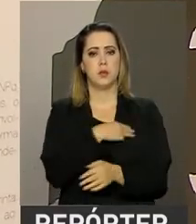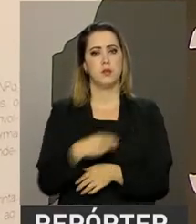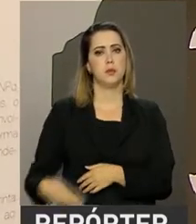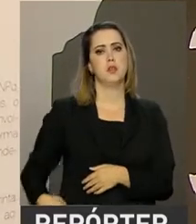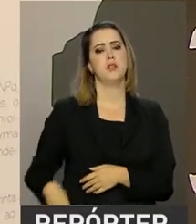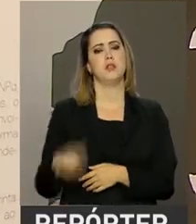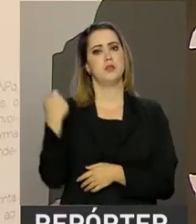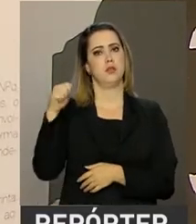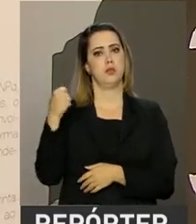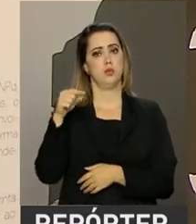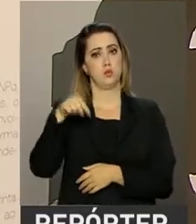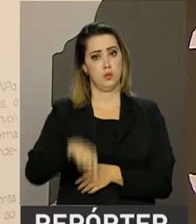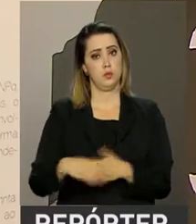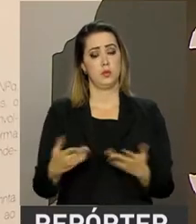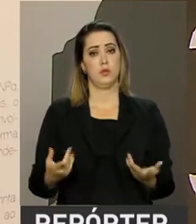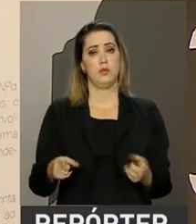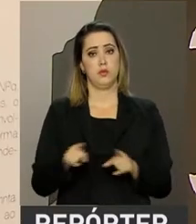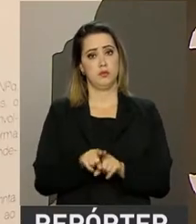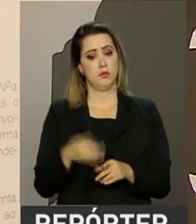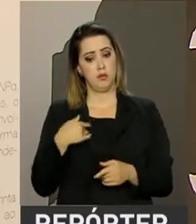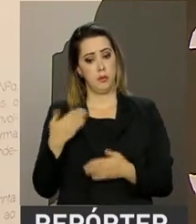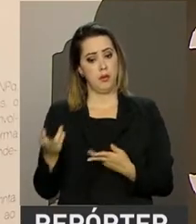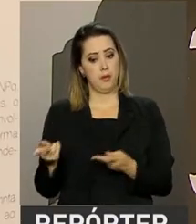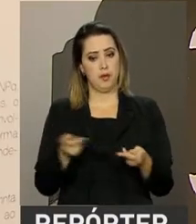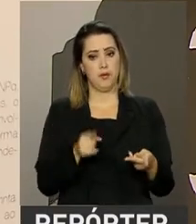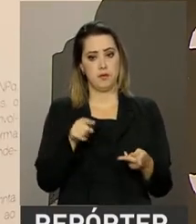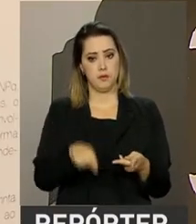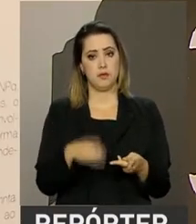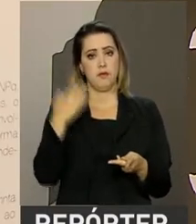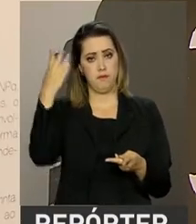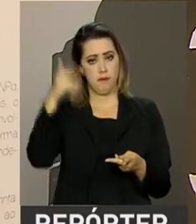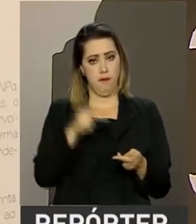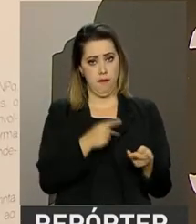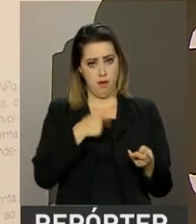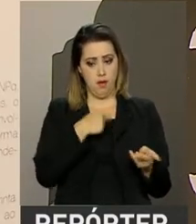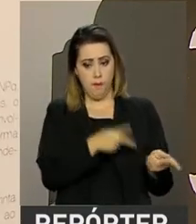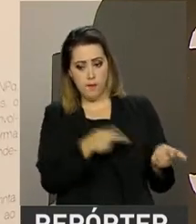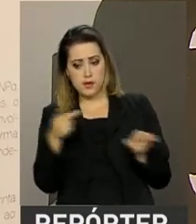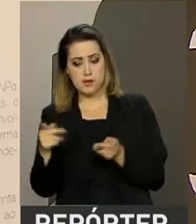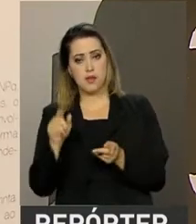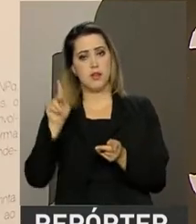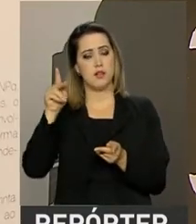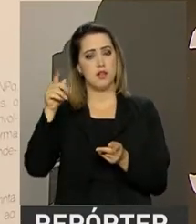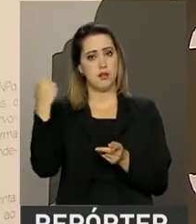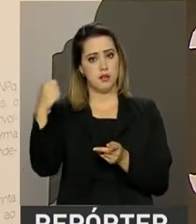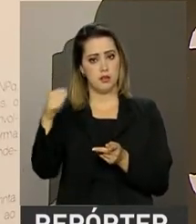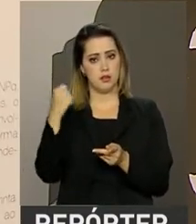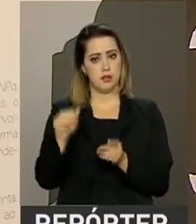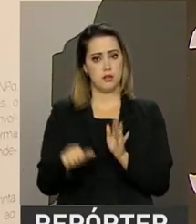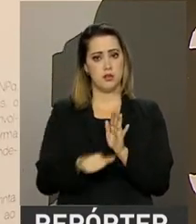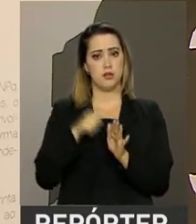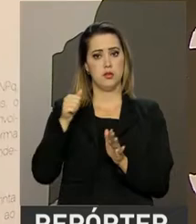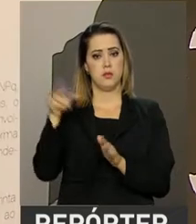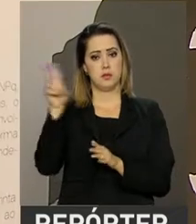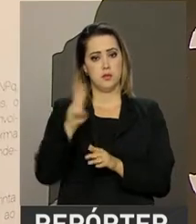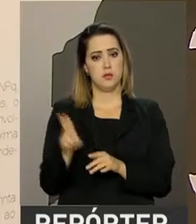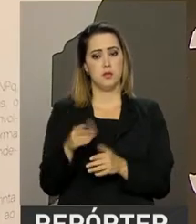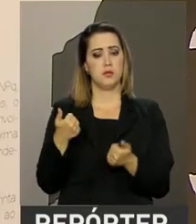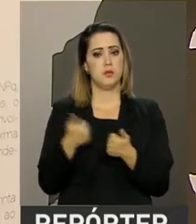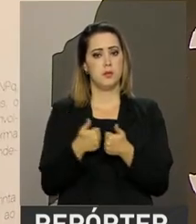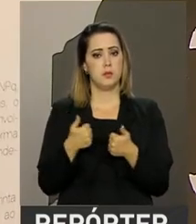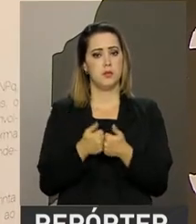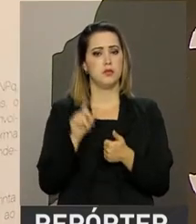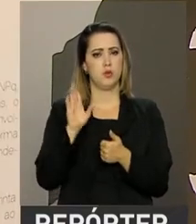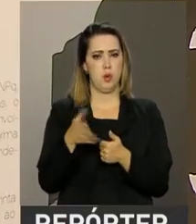aqui presente ea minha visita à argentina será a primeira visita que fazemos a um país da américa do sul em breve muito